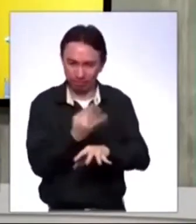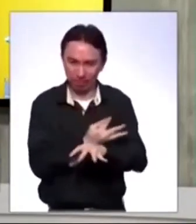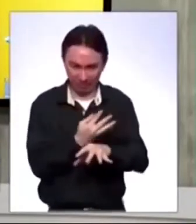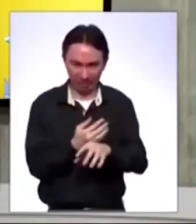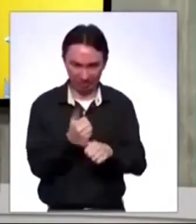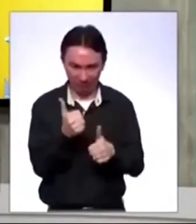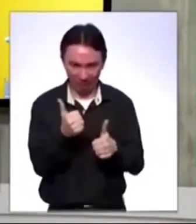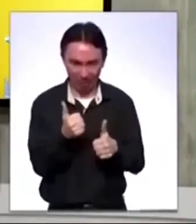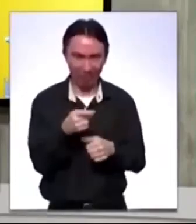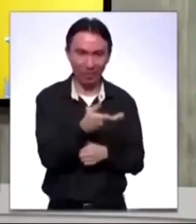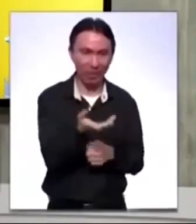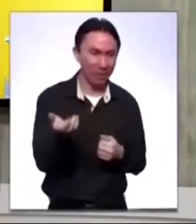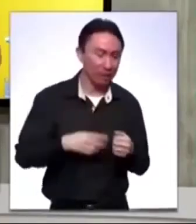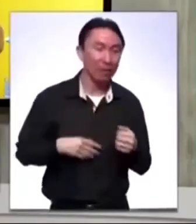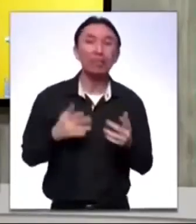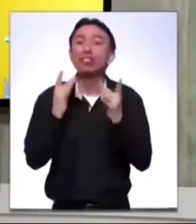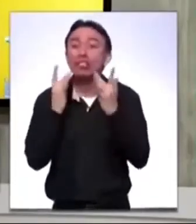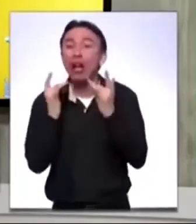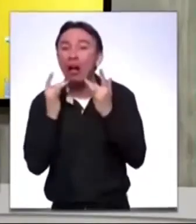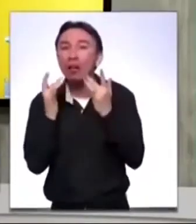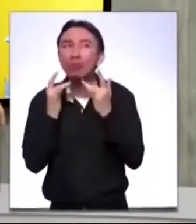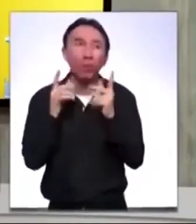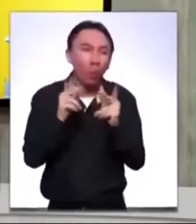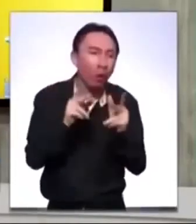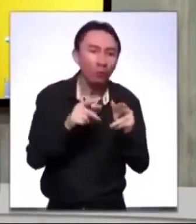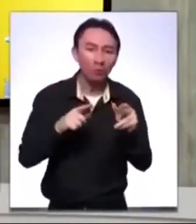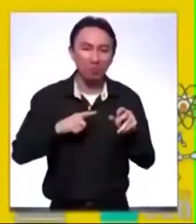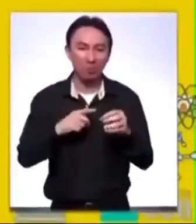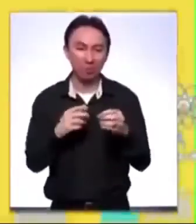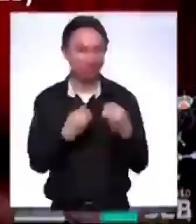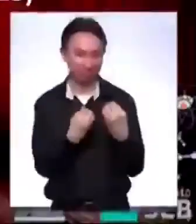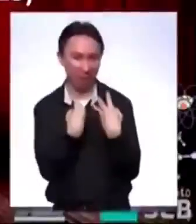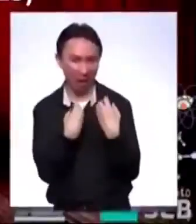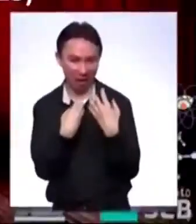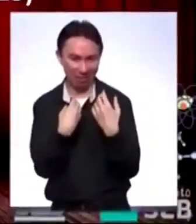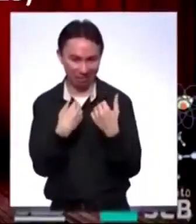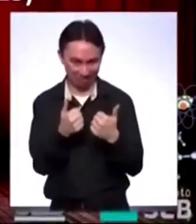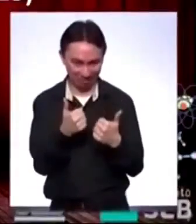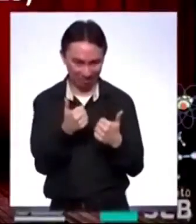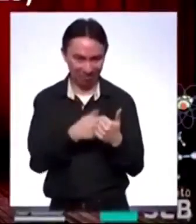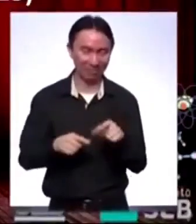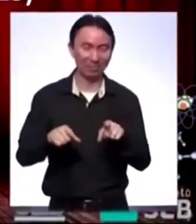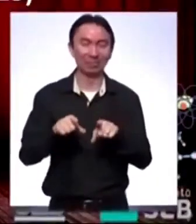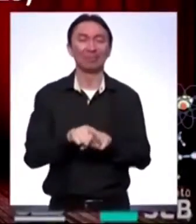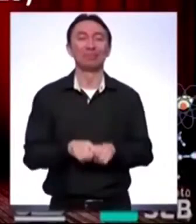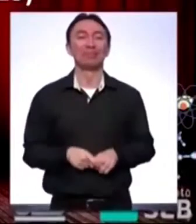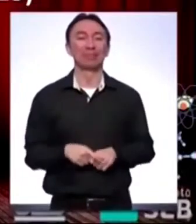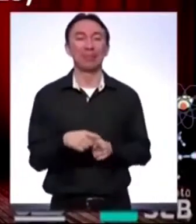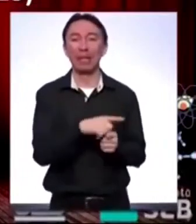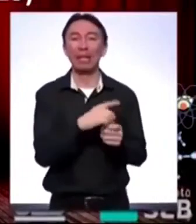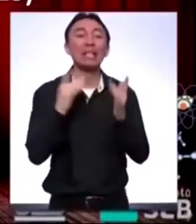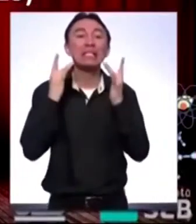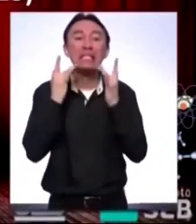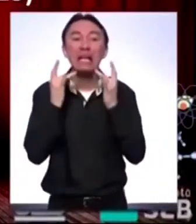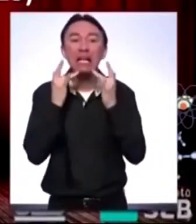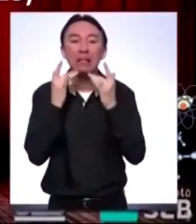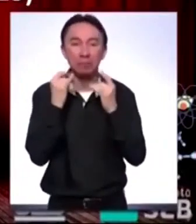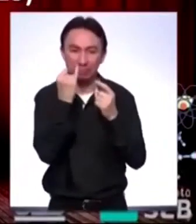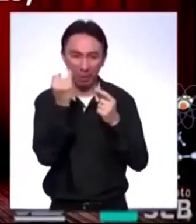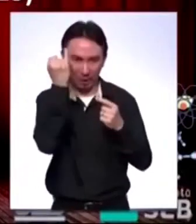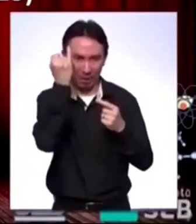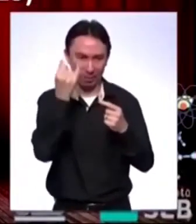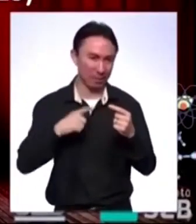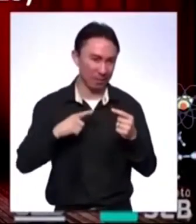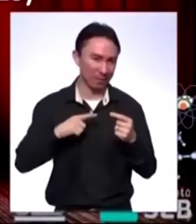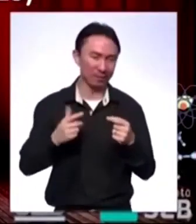Tá certo? Psicológica, educativa e artística. Então, olha lá. Algumas marcas importantes do teatro, né? Se lá na